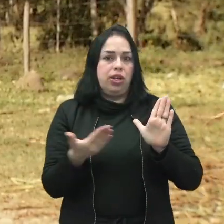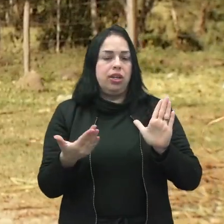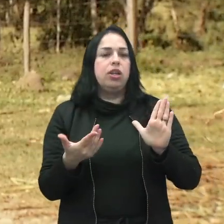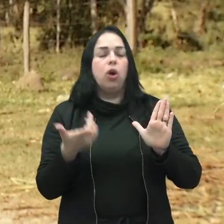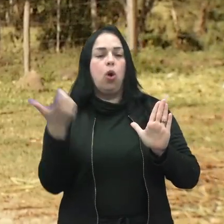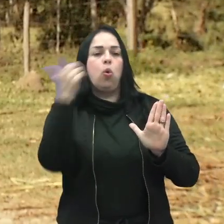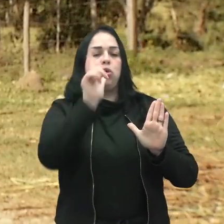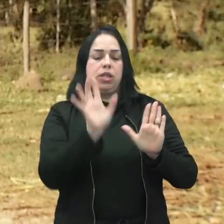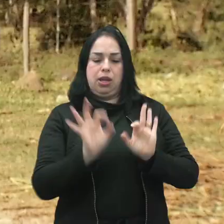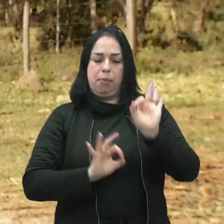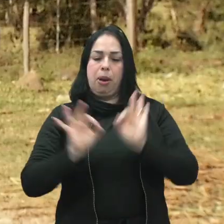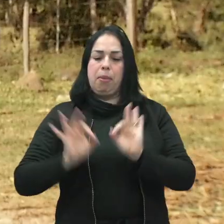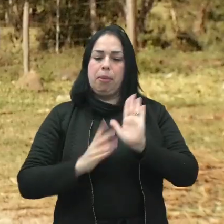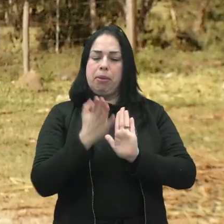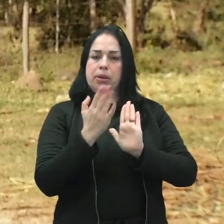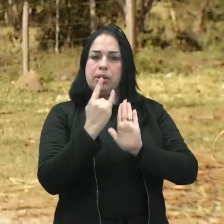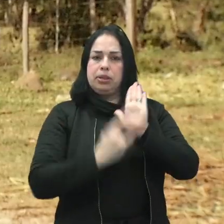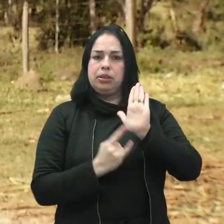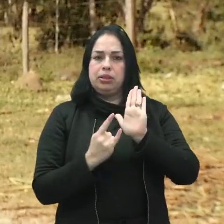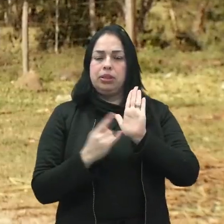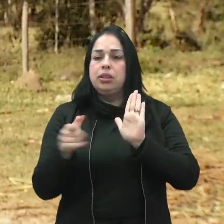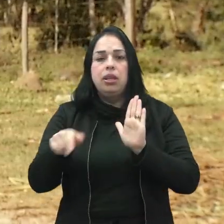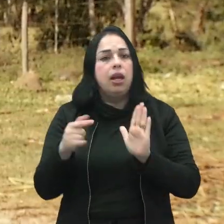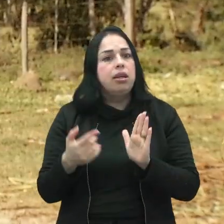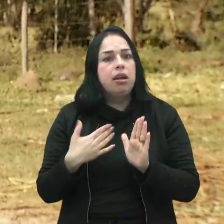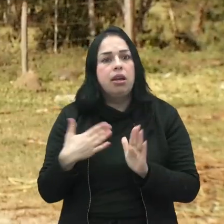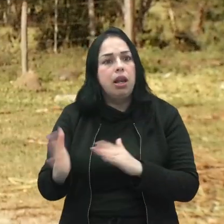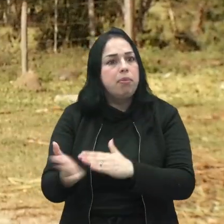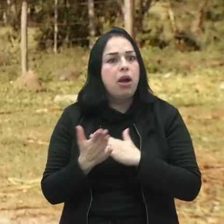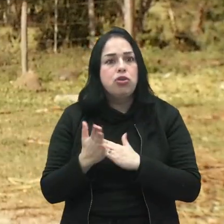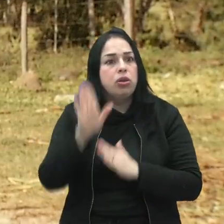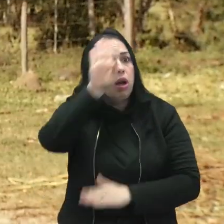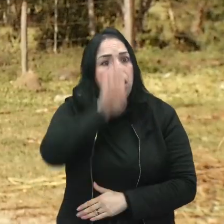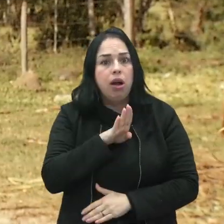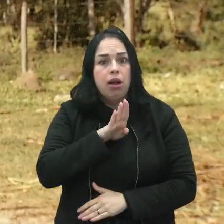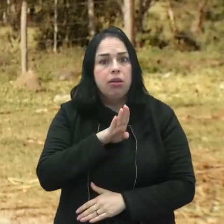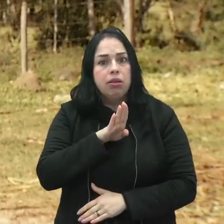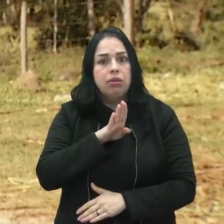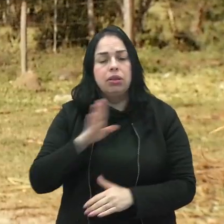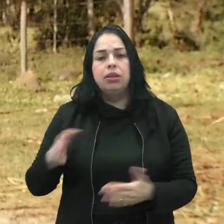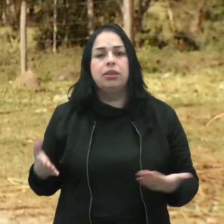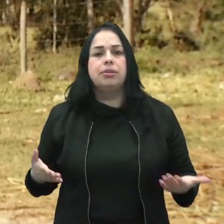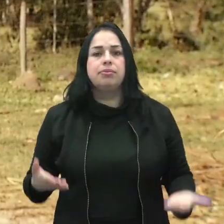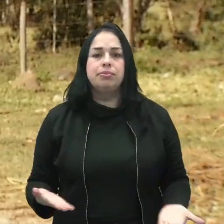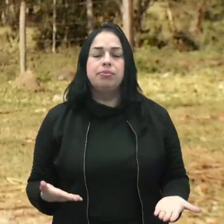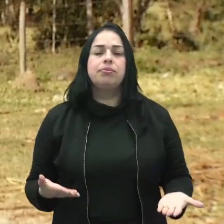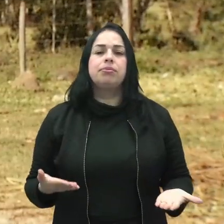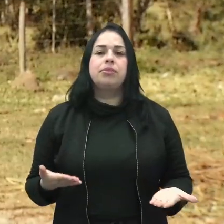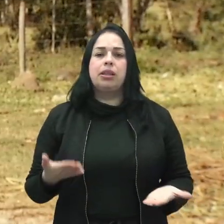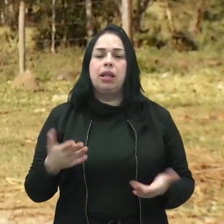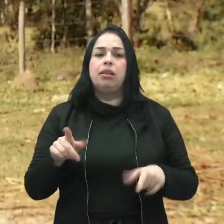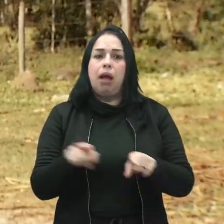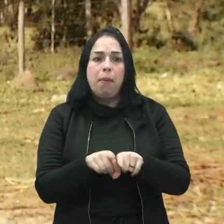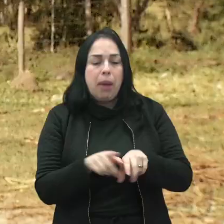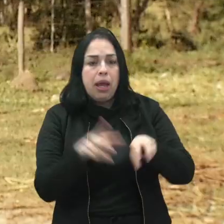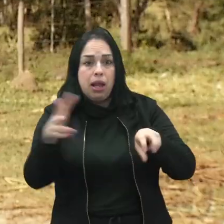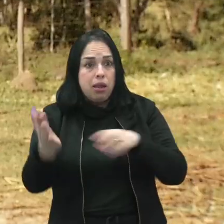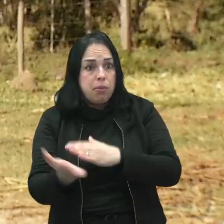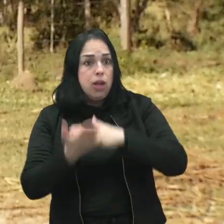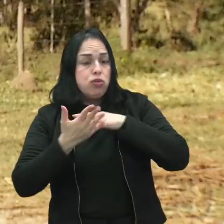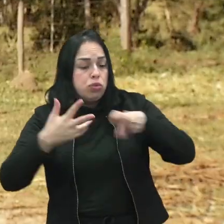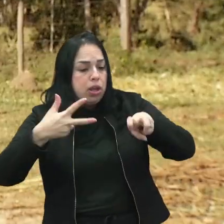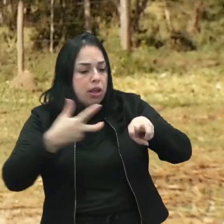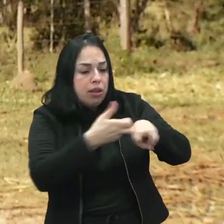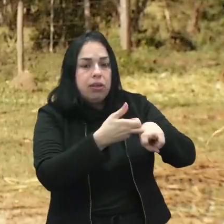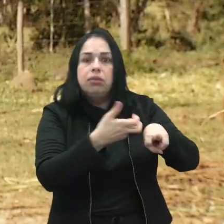Hoje está fácil para organizar e não tem custo nenhum para fazer isso através do Ponto Rural, né? Vacinação